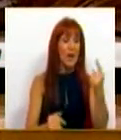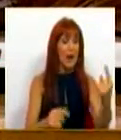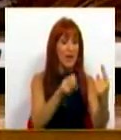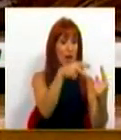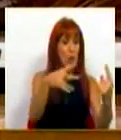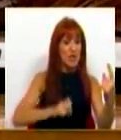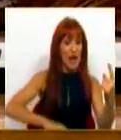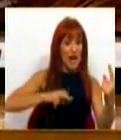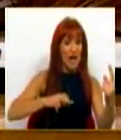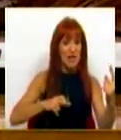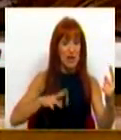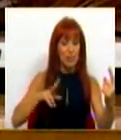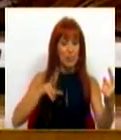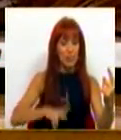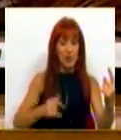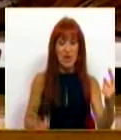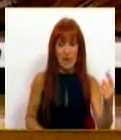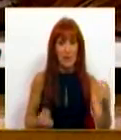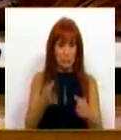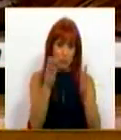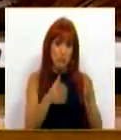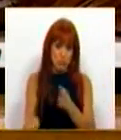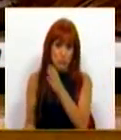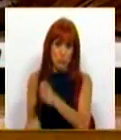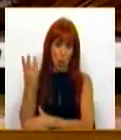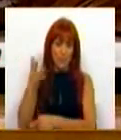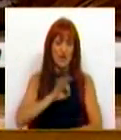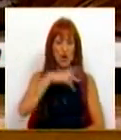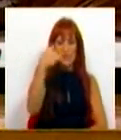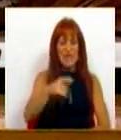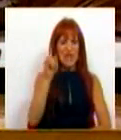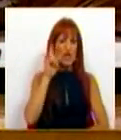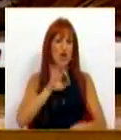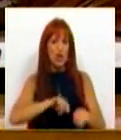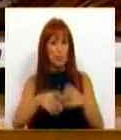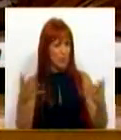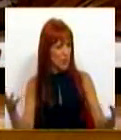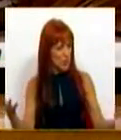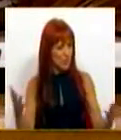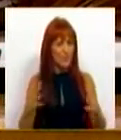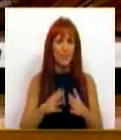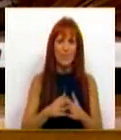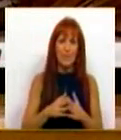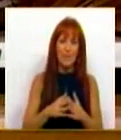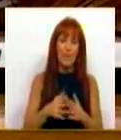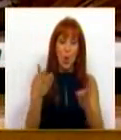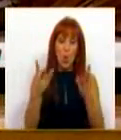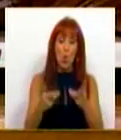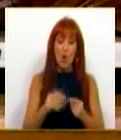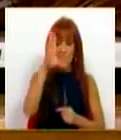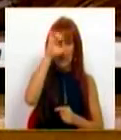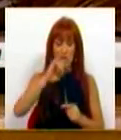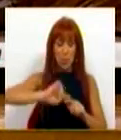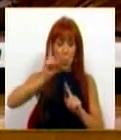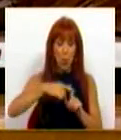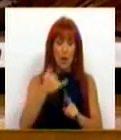euro de riqueza nacional produzida. Senhor Presidente, senhoras e senhores deputados, o Orçamento do Estado